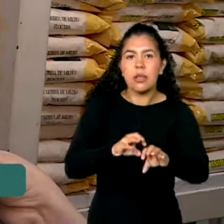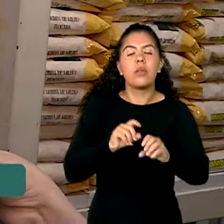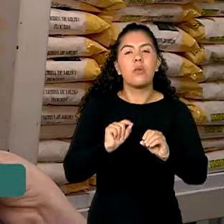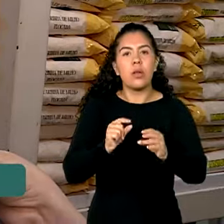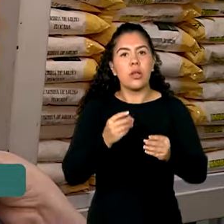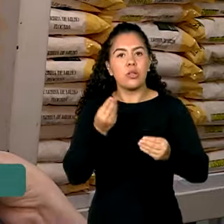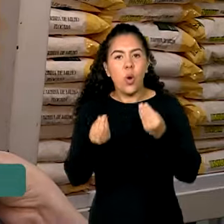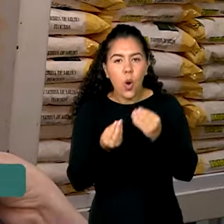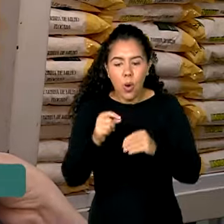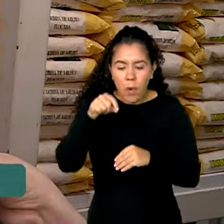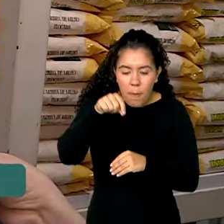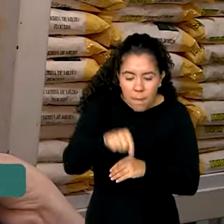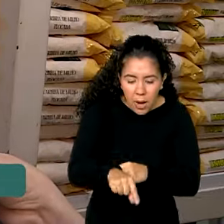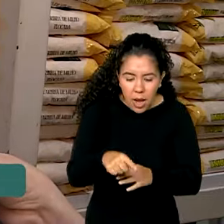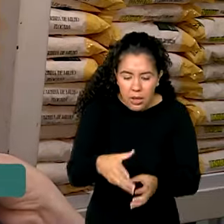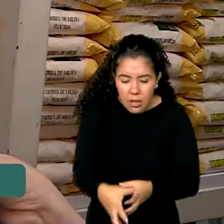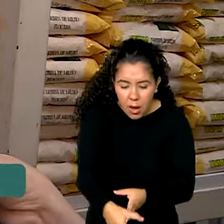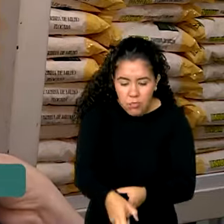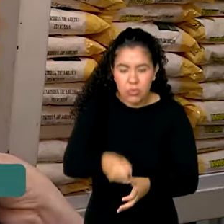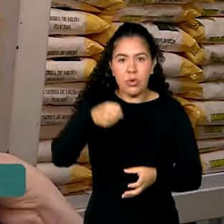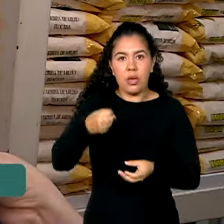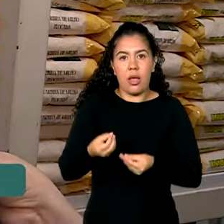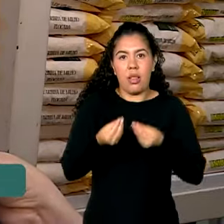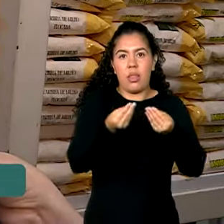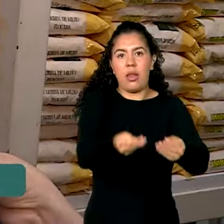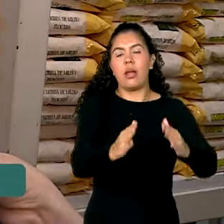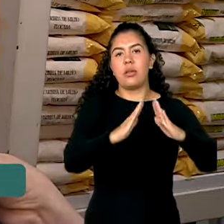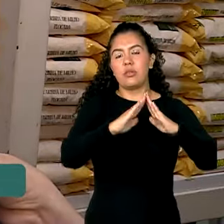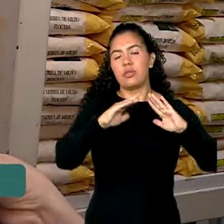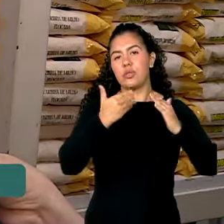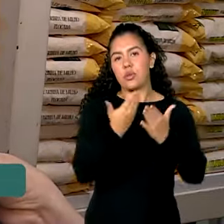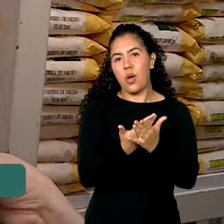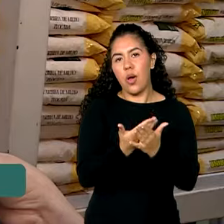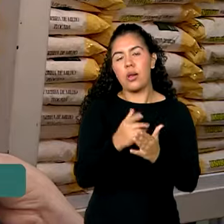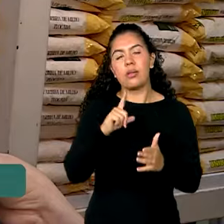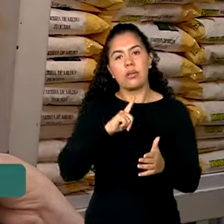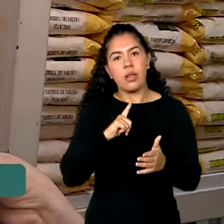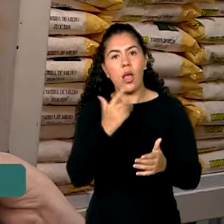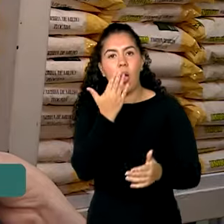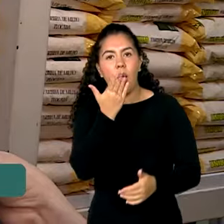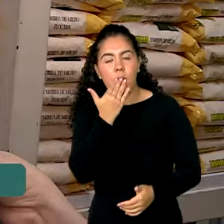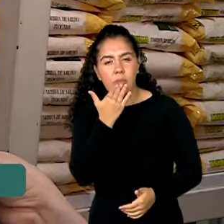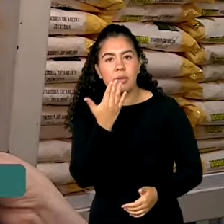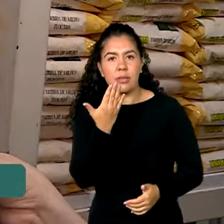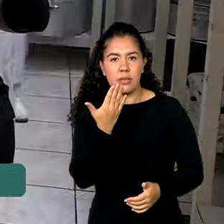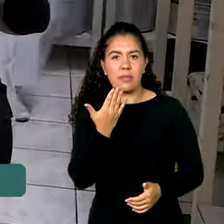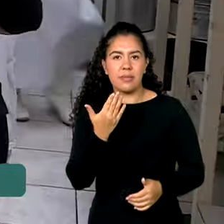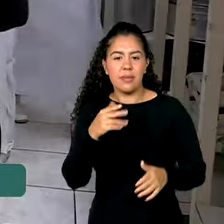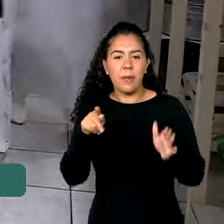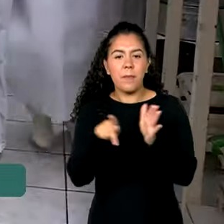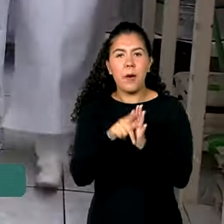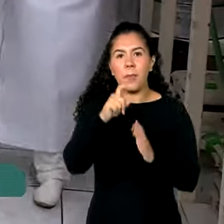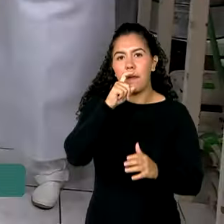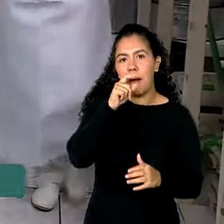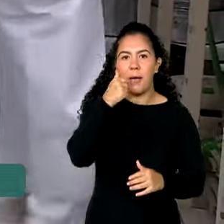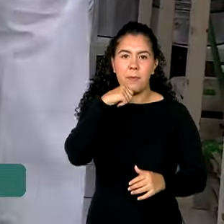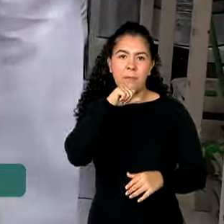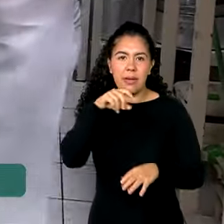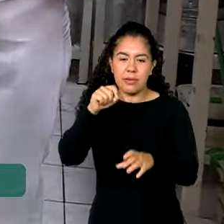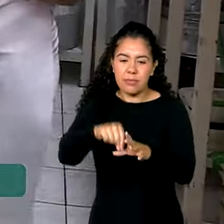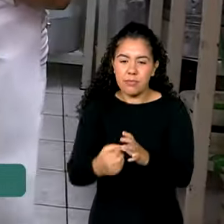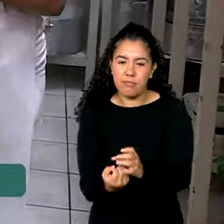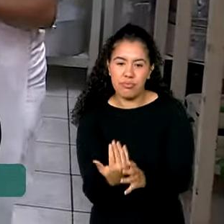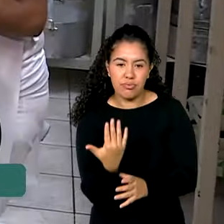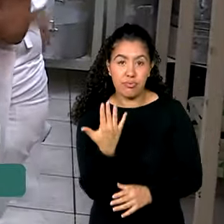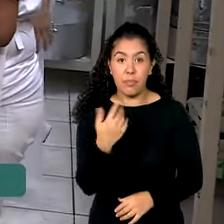de plantar, colher, entregar na escola, e você está comendo o alimento que o seu pai plantou. Os recursos para